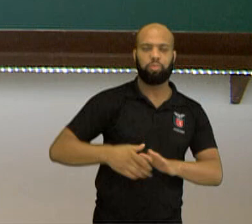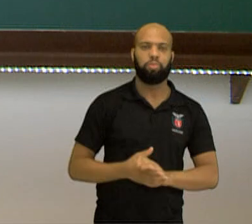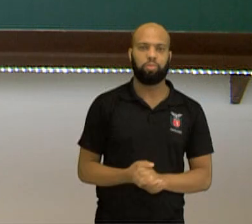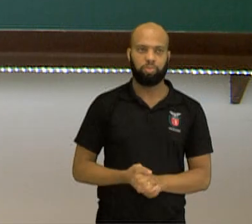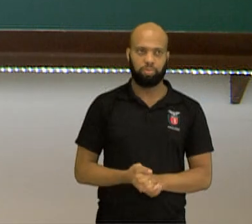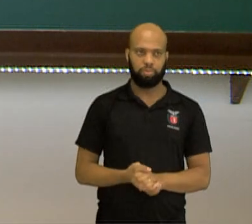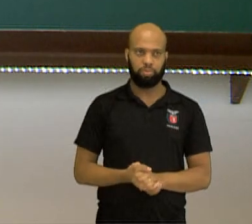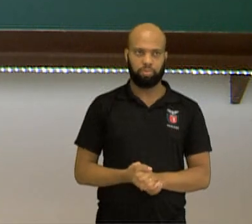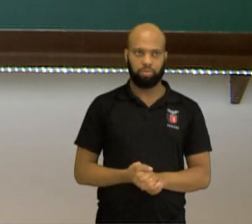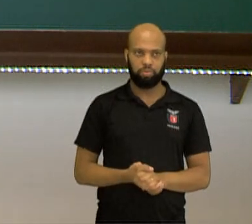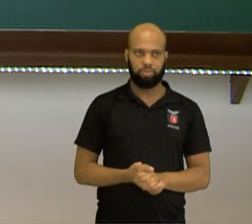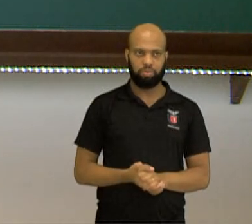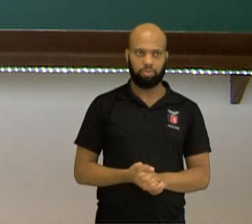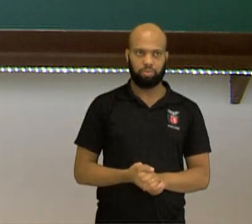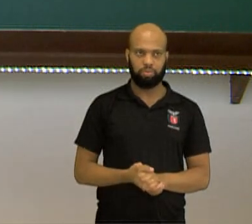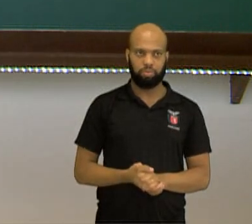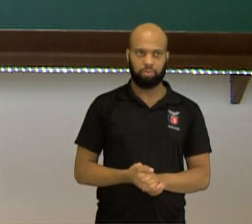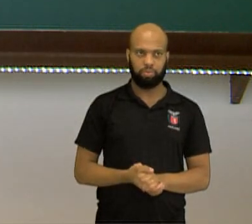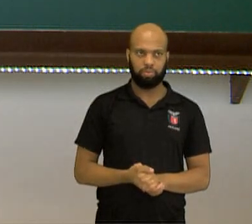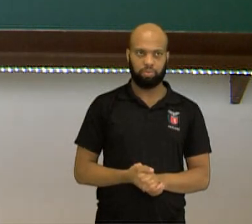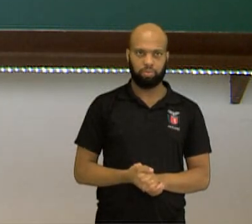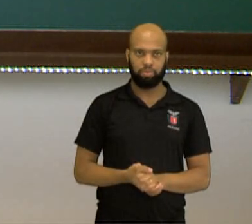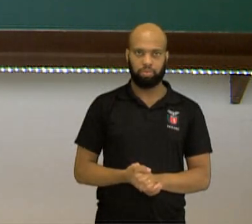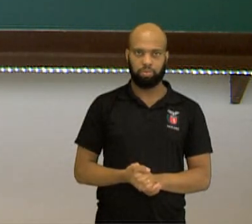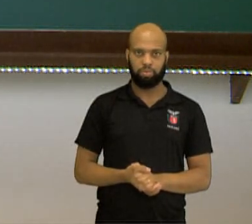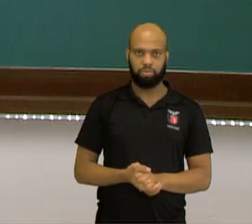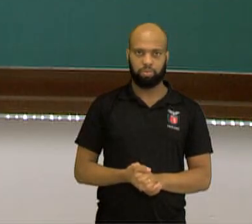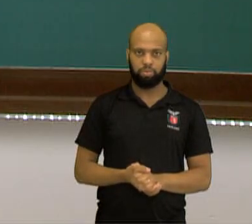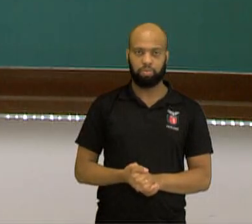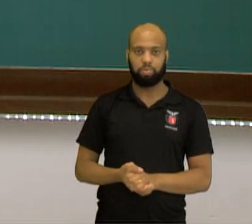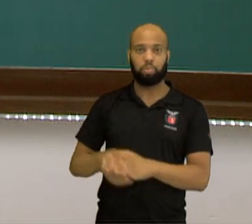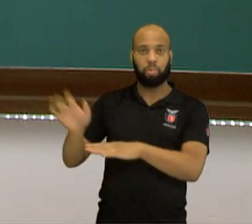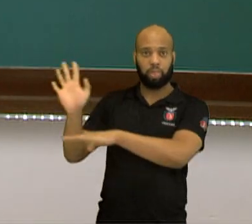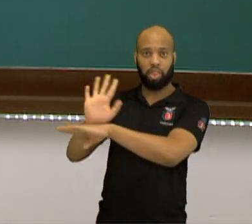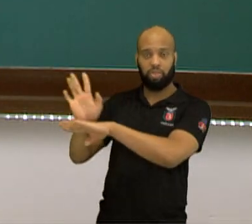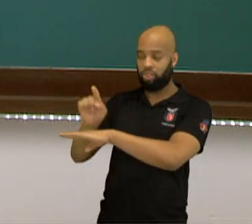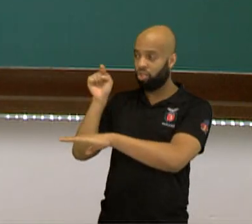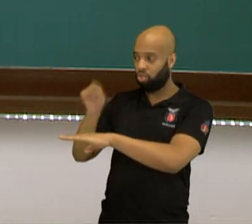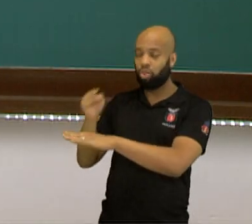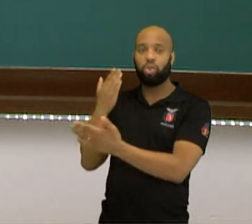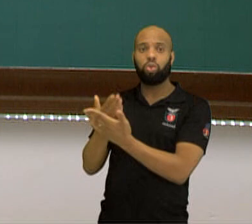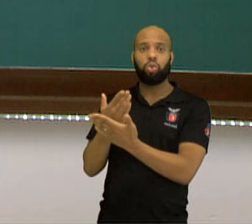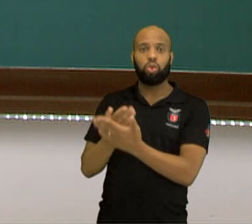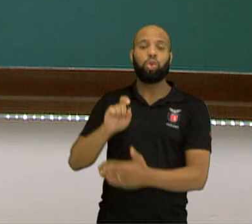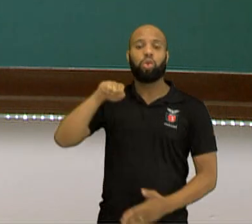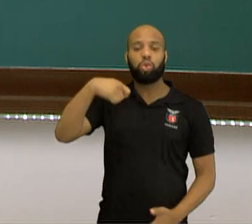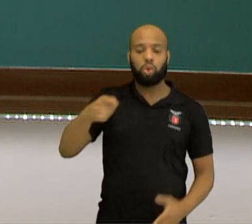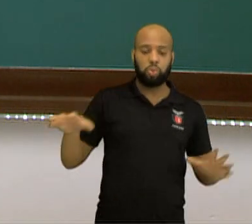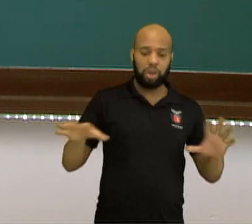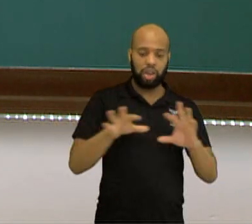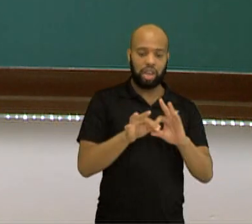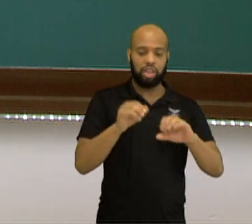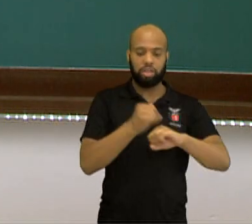cozinha. Tranquilo? Pois bem, meus alunos, nesse vídeo nós falamos sobre